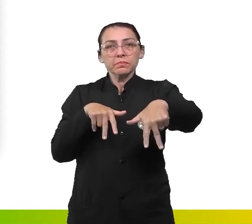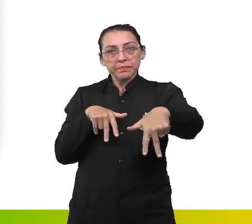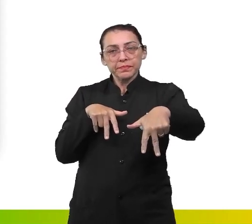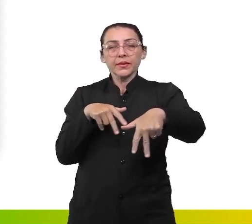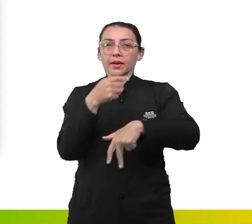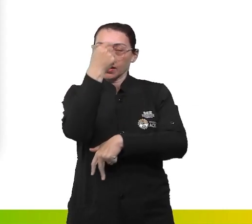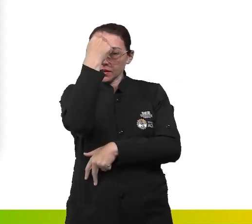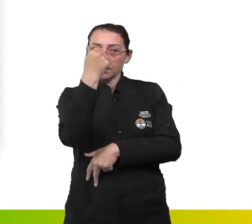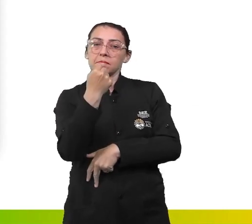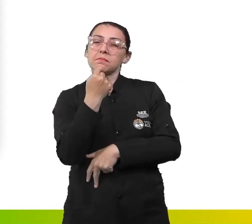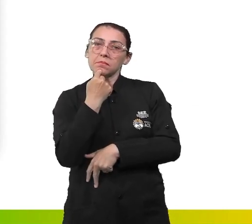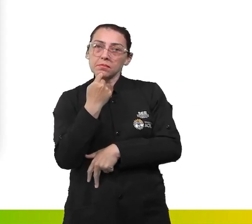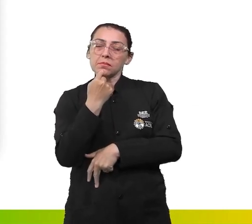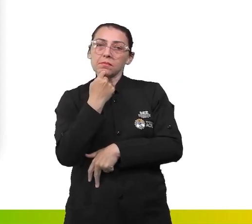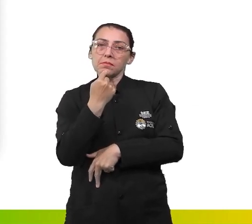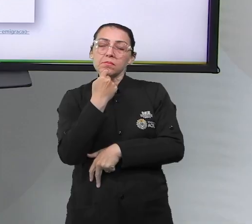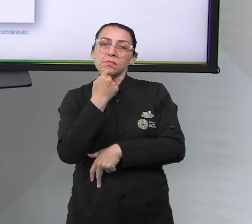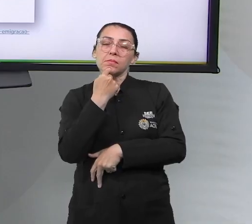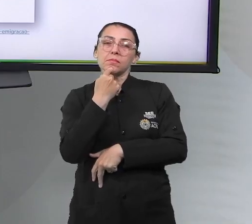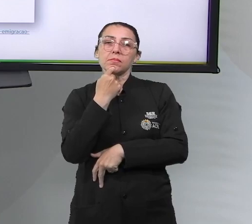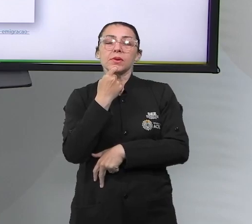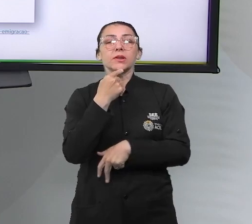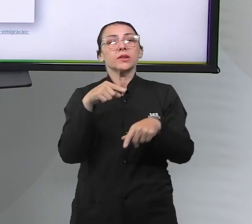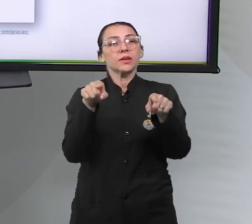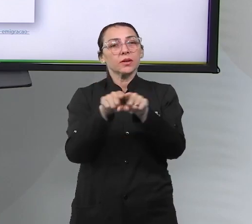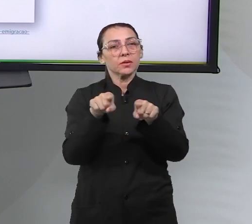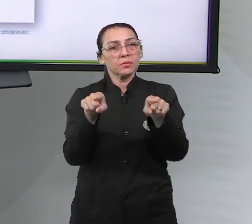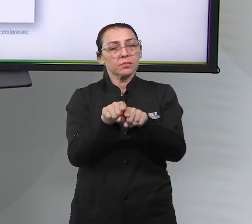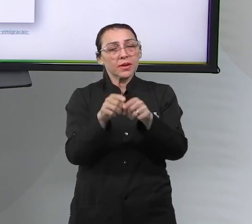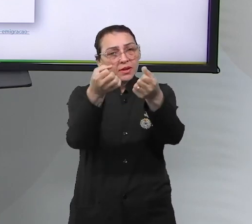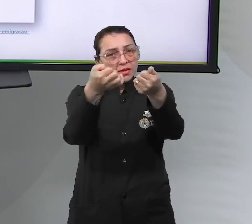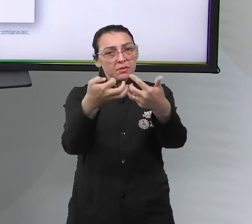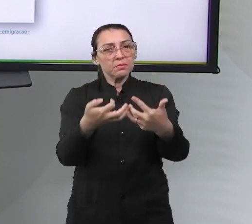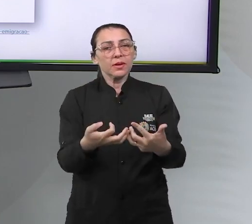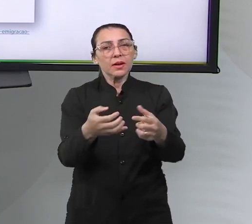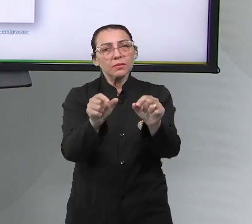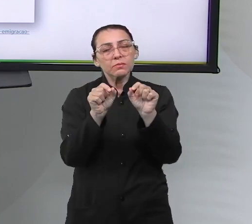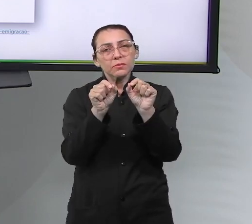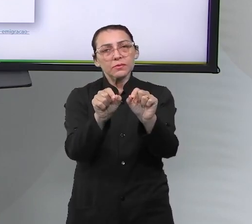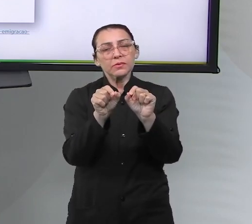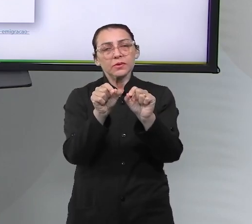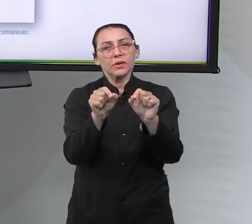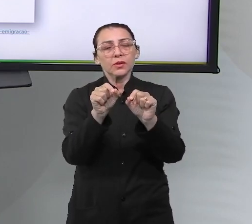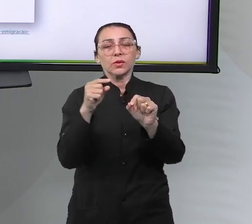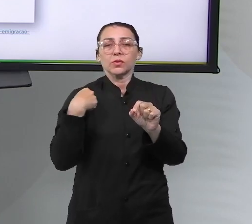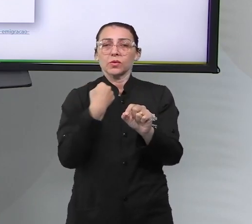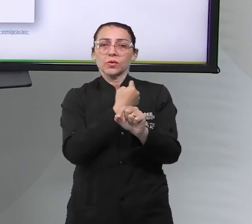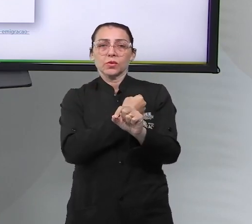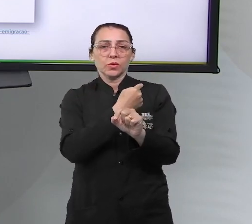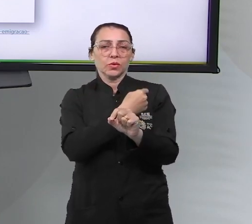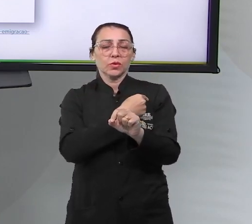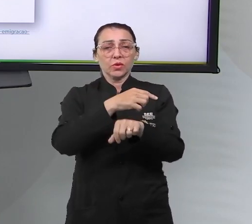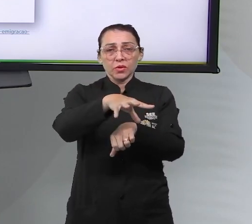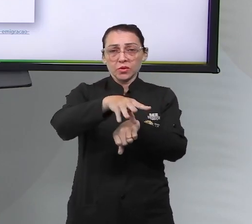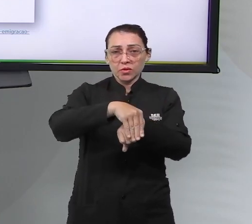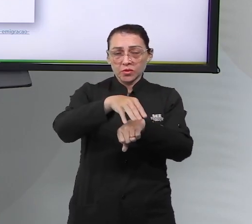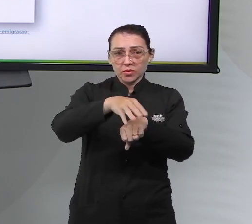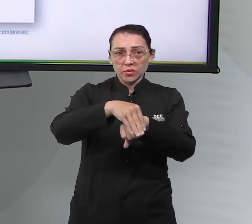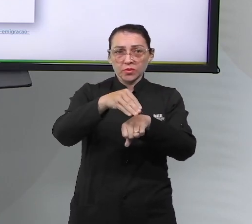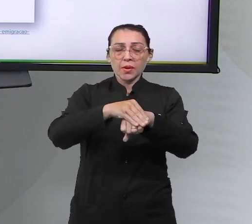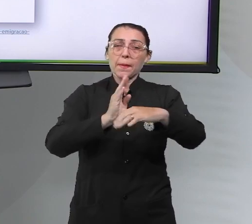A imagem, em certa medida, ela acaba tratando justamente do nosso objeto de